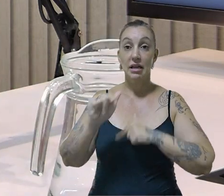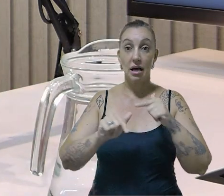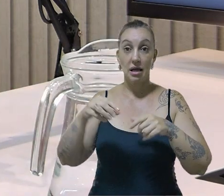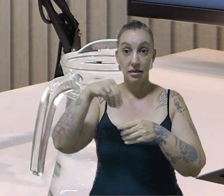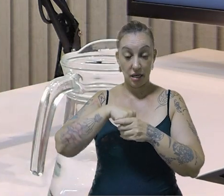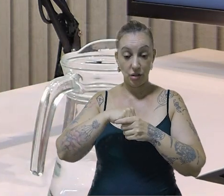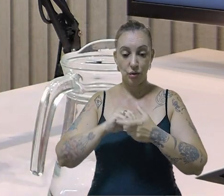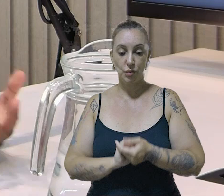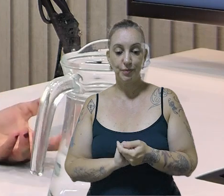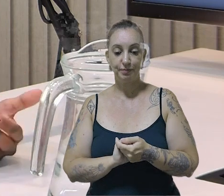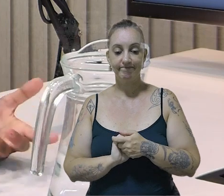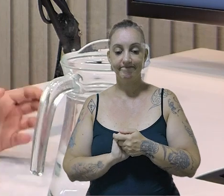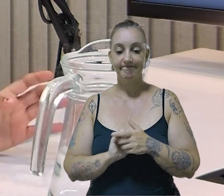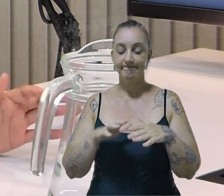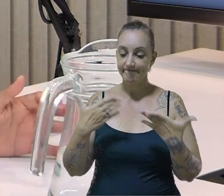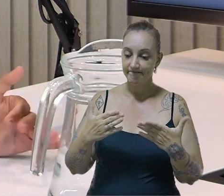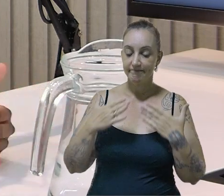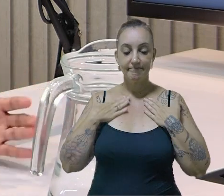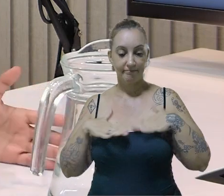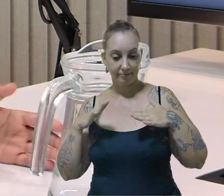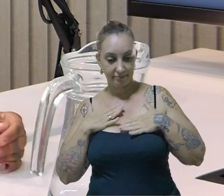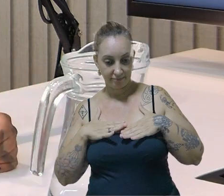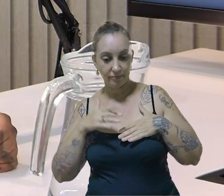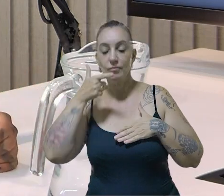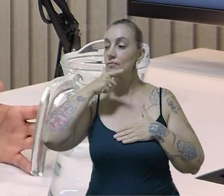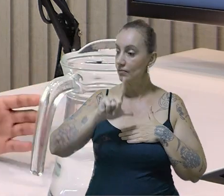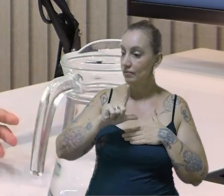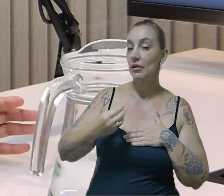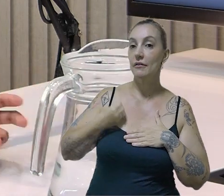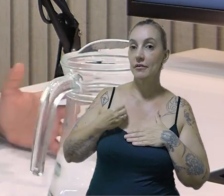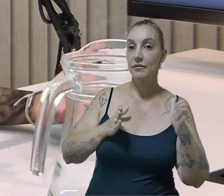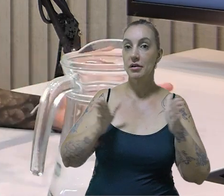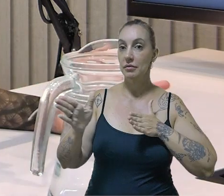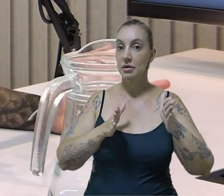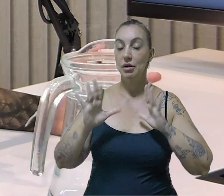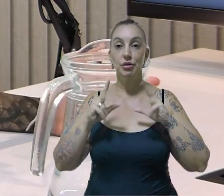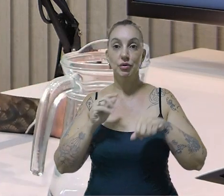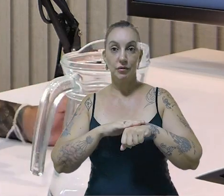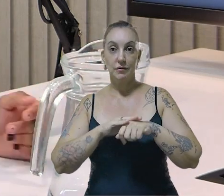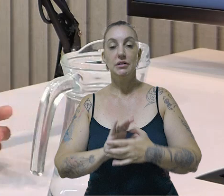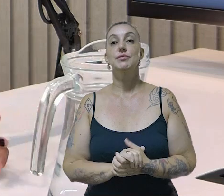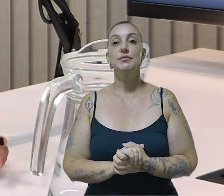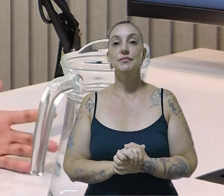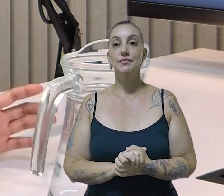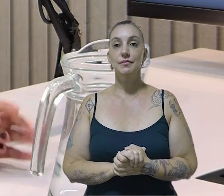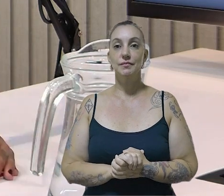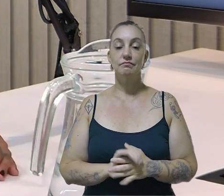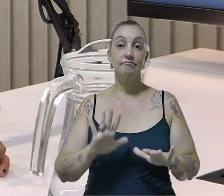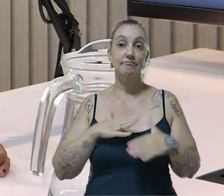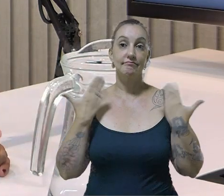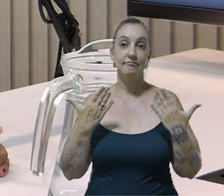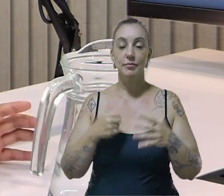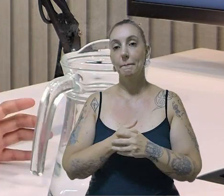dentro do galpão então é uma dinâmica bem mais tranquila que eu consigo viver em paralelo com tudo que eu faço Então é assim aí de